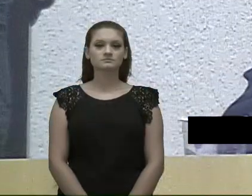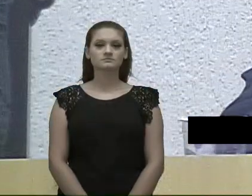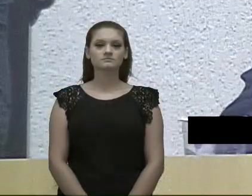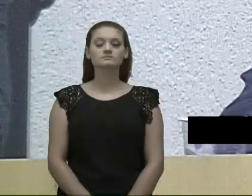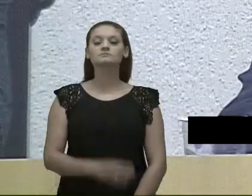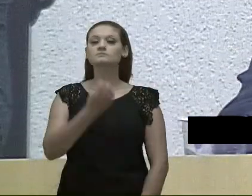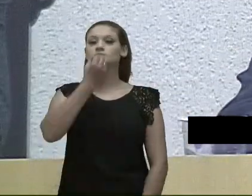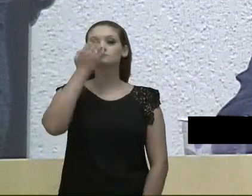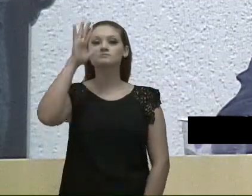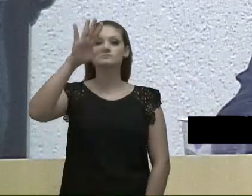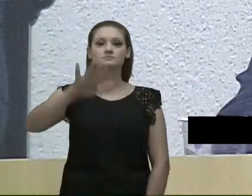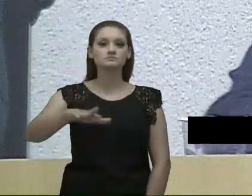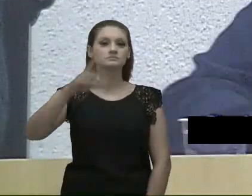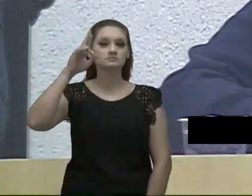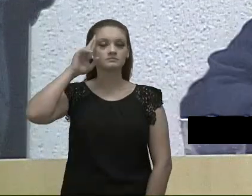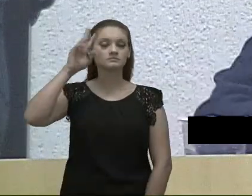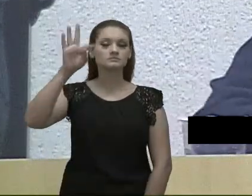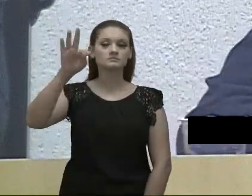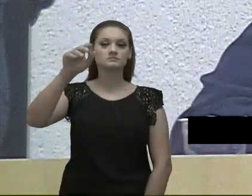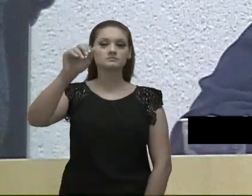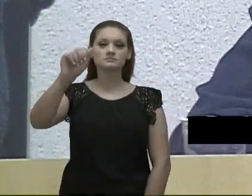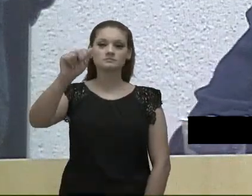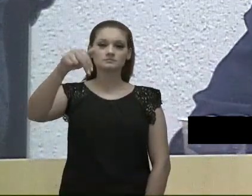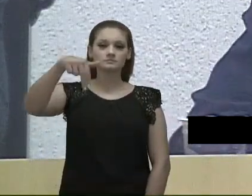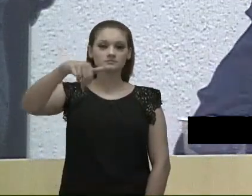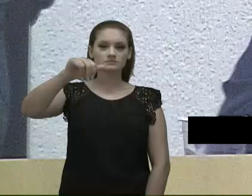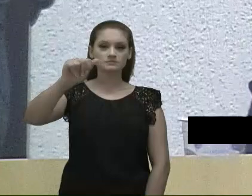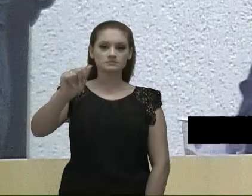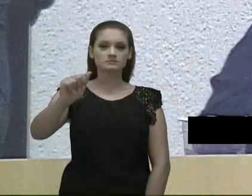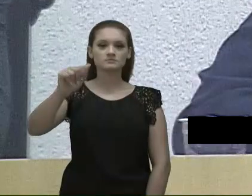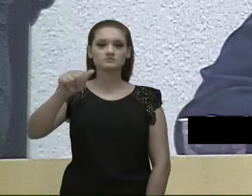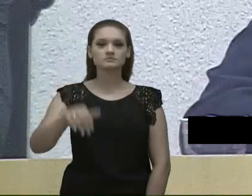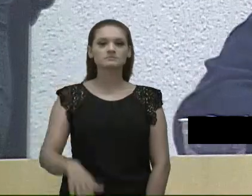Boa tarde, senhora Tânia. Boa tarde.